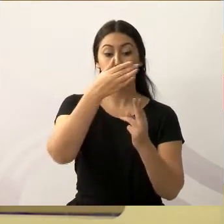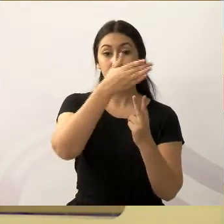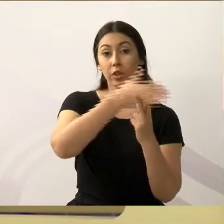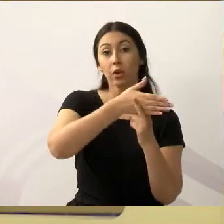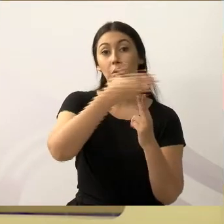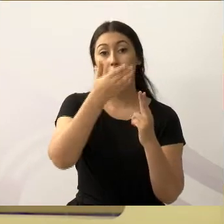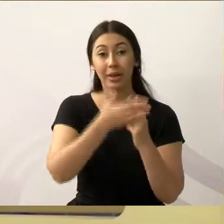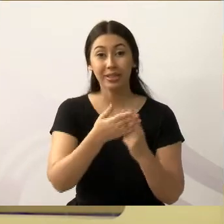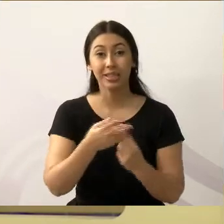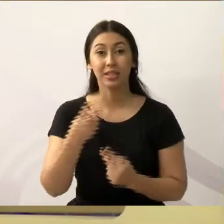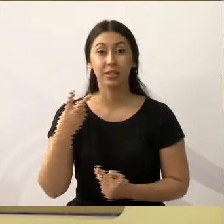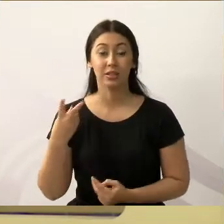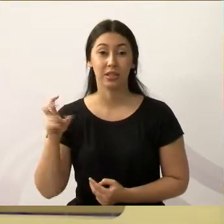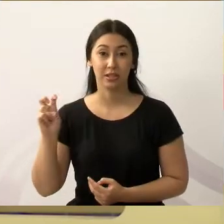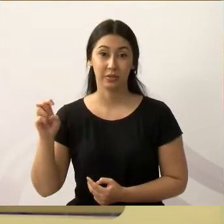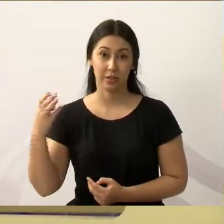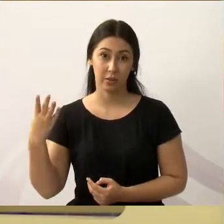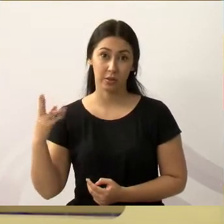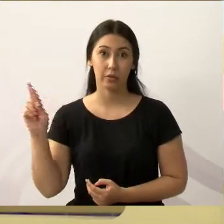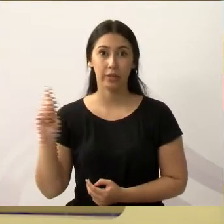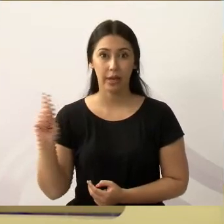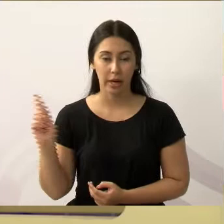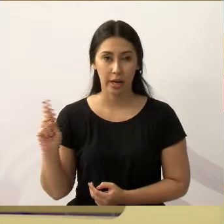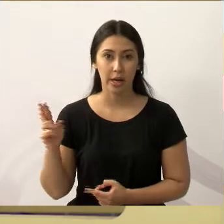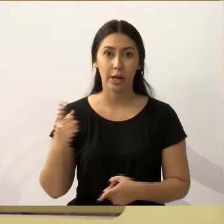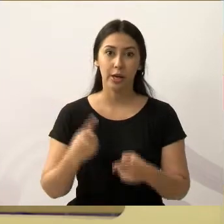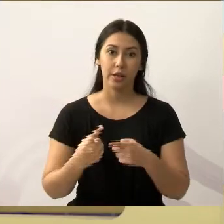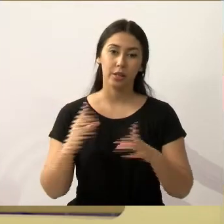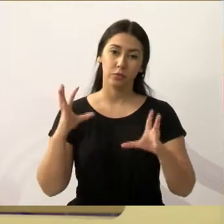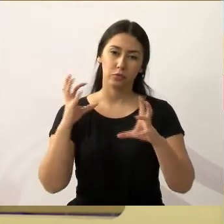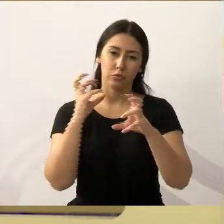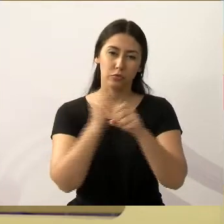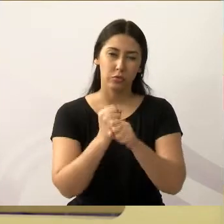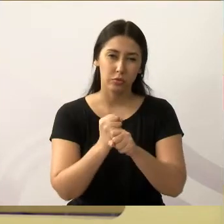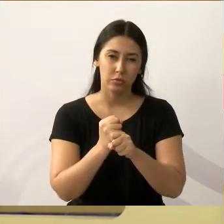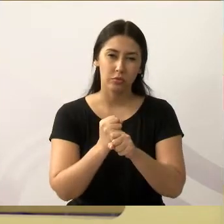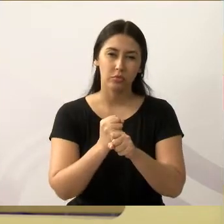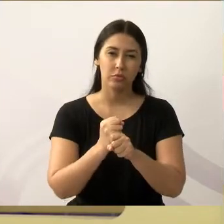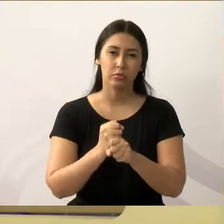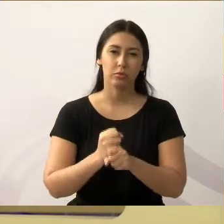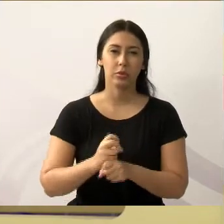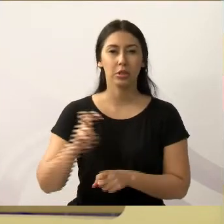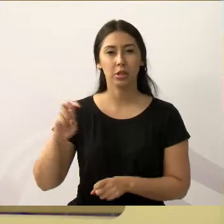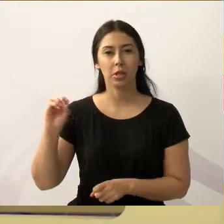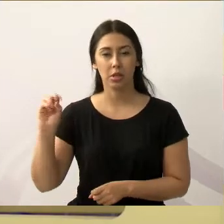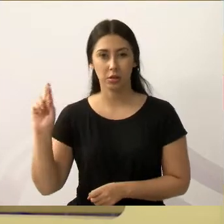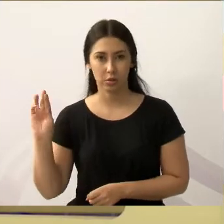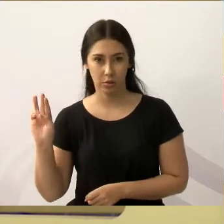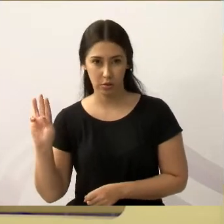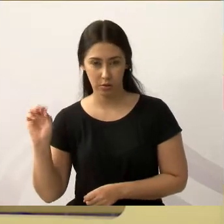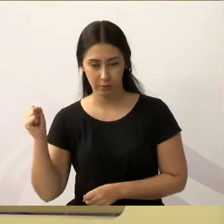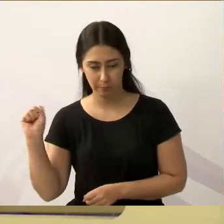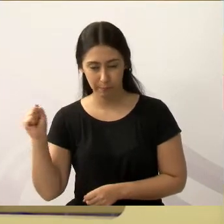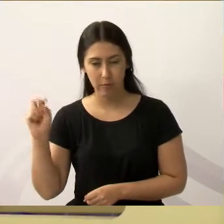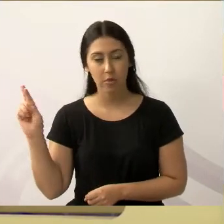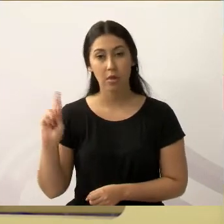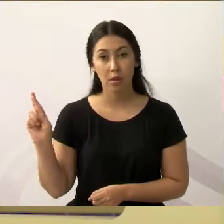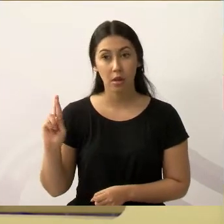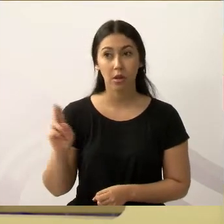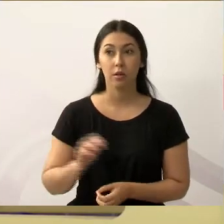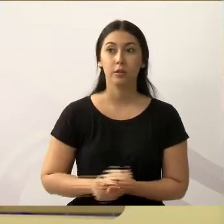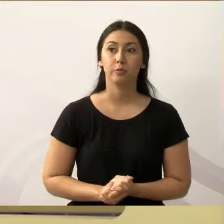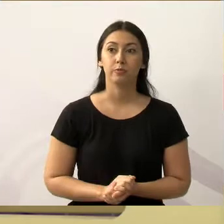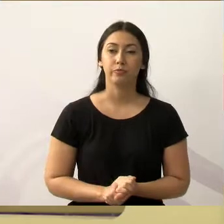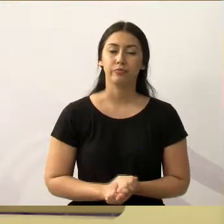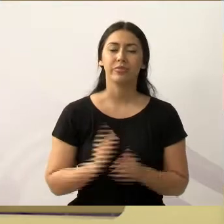que dá 308. Por que se justifica, gente? É impossível a gente falar de um valor maior neste momento, dado, como eu